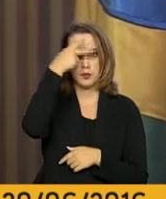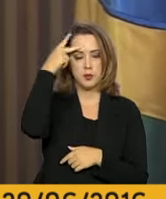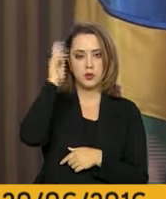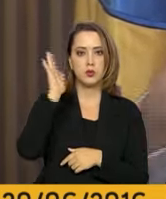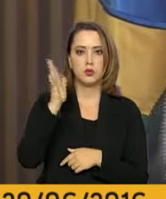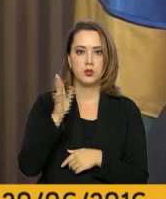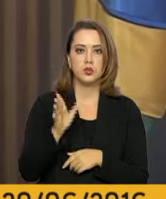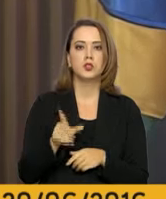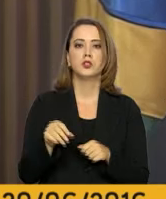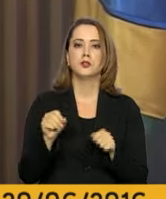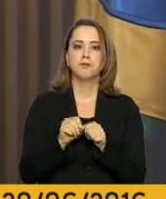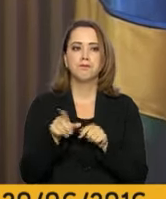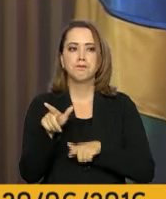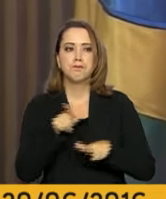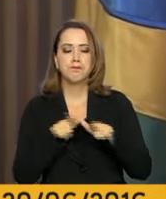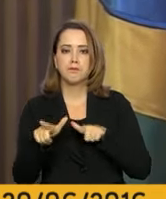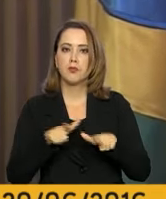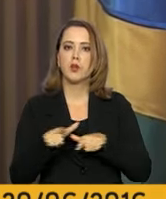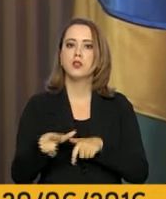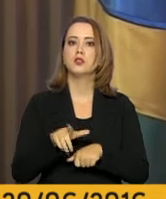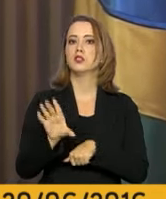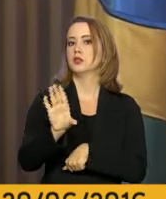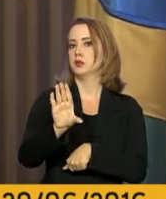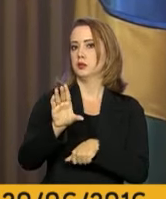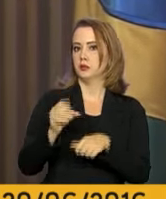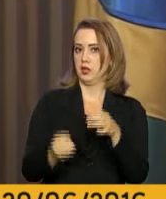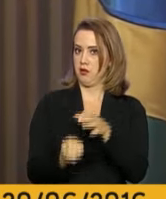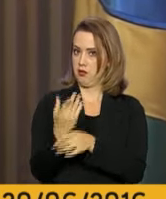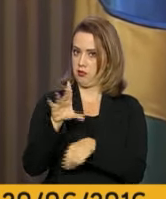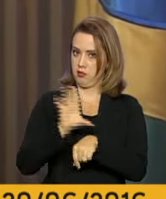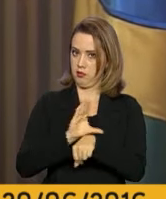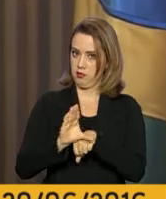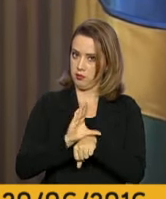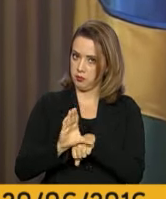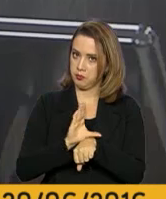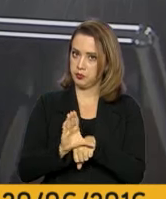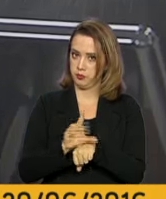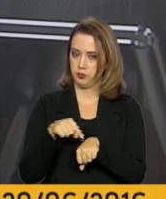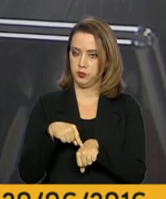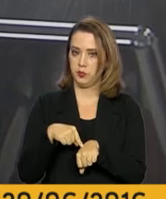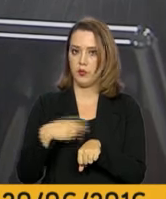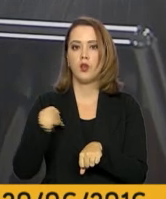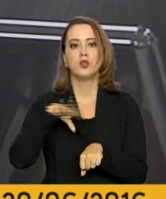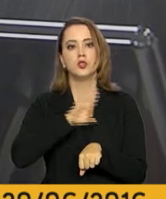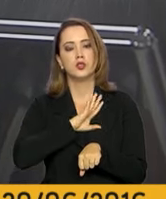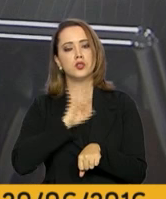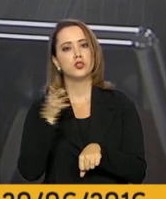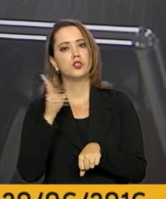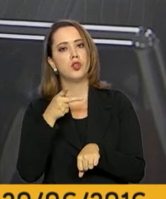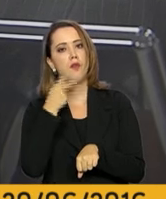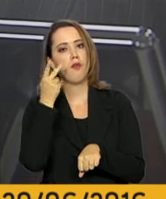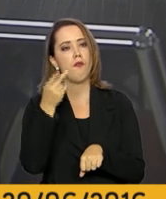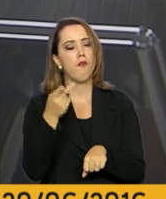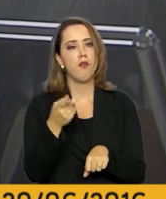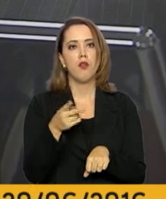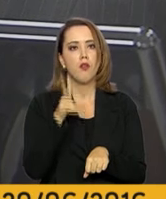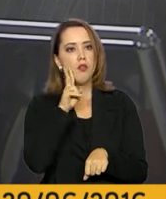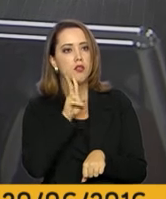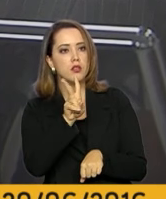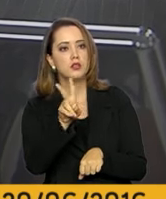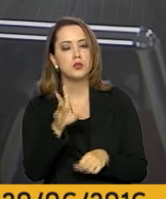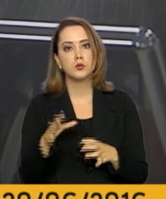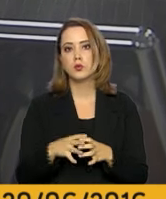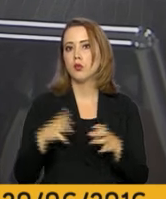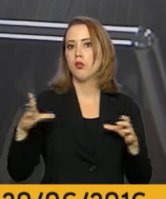Dornelles e tantos né Eh nós verificamos no primeiro momento uma grande autonomia Municipal e uma grande autonomia